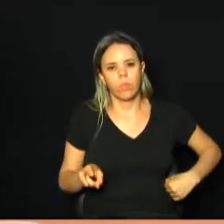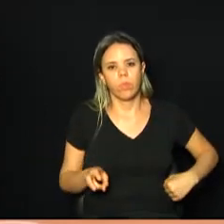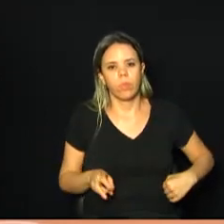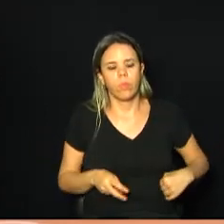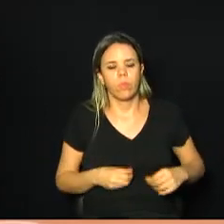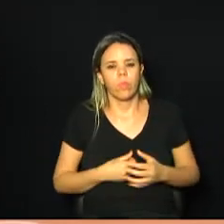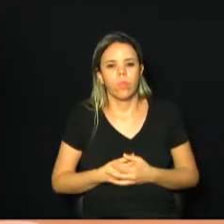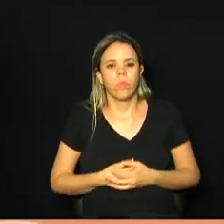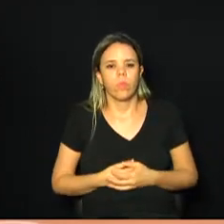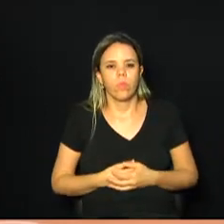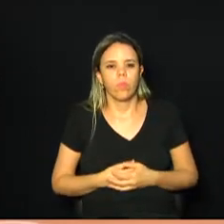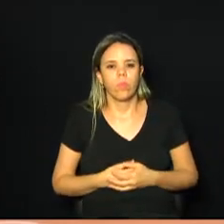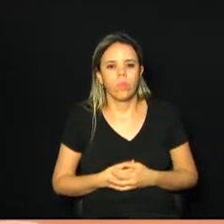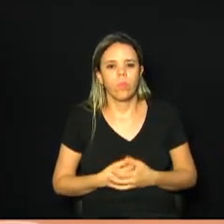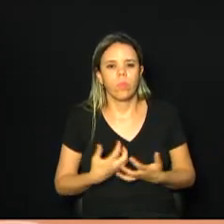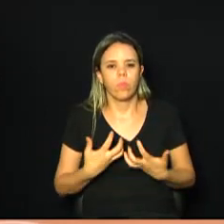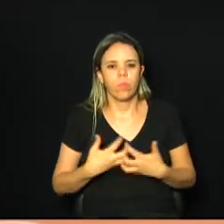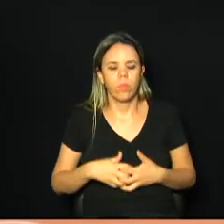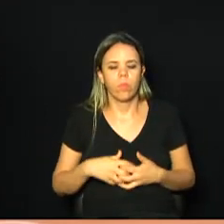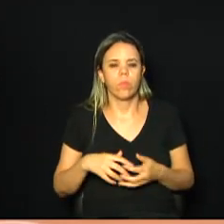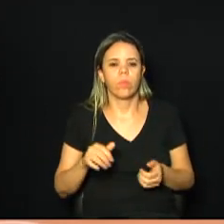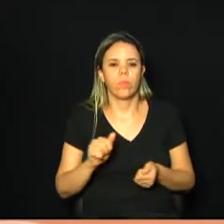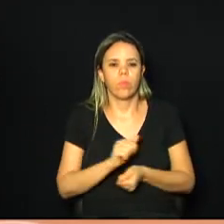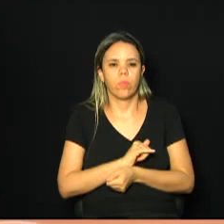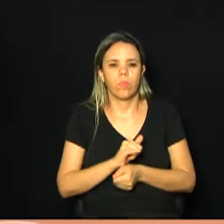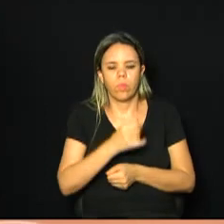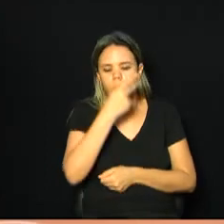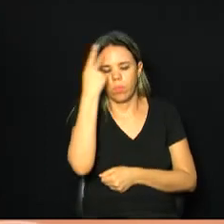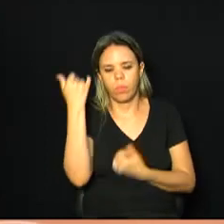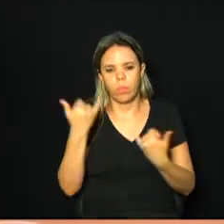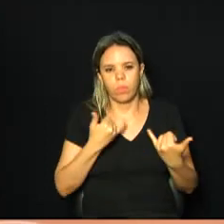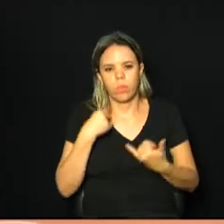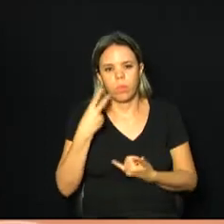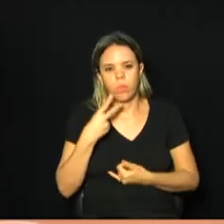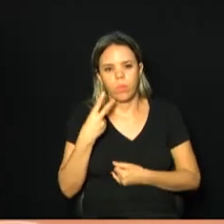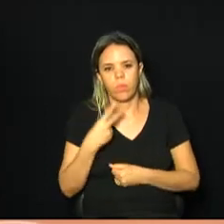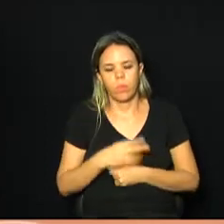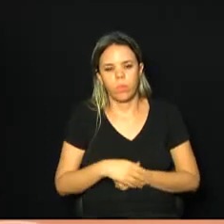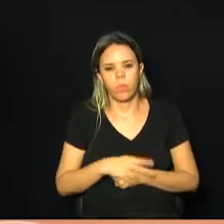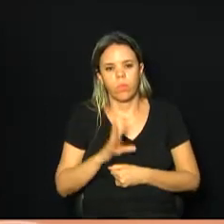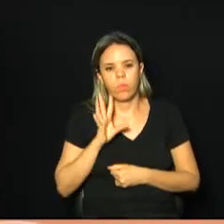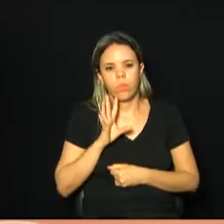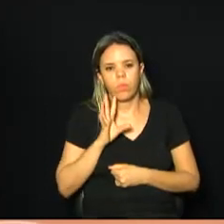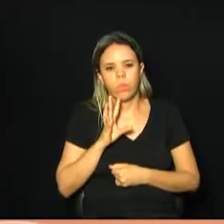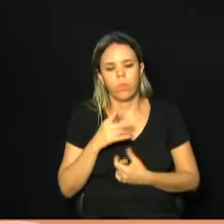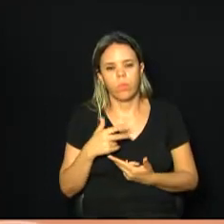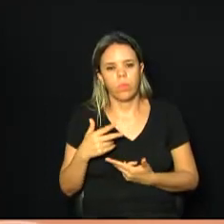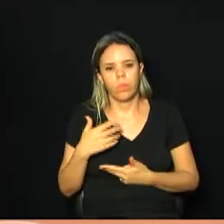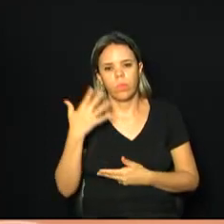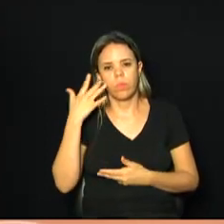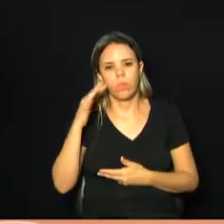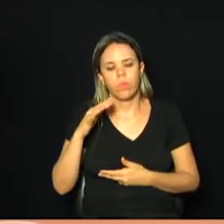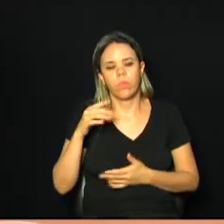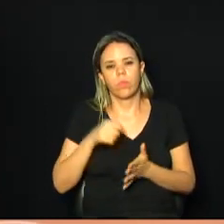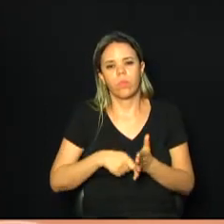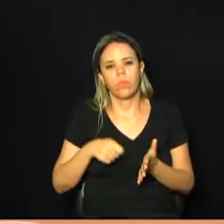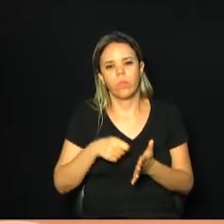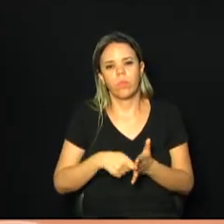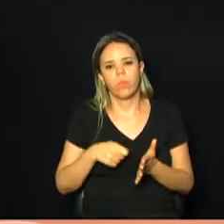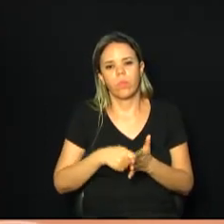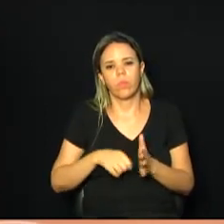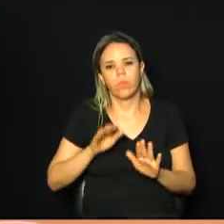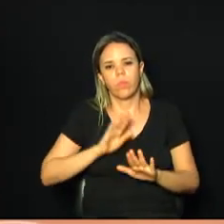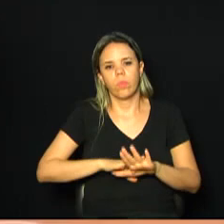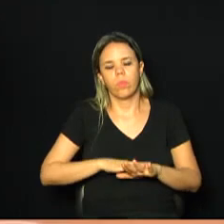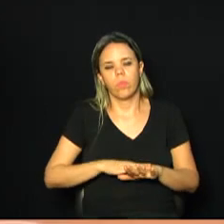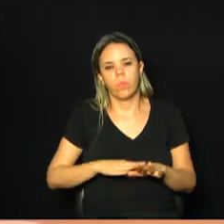Regis. Já vem mastigado. E aí a pessoa fala, poxa, aquele vereador lá, pô, legal e coisa e tal, mas nem sabe que, doutor Leandro, às